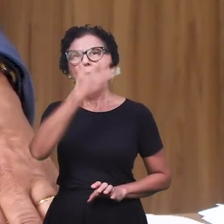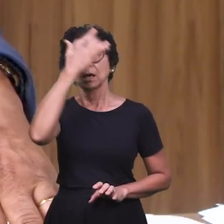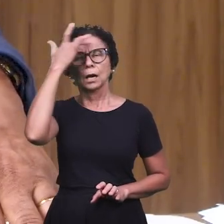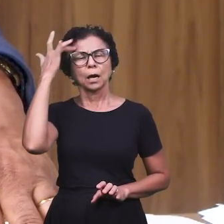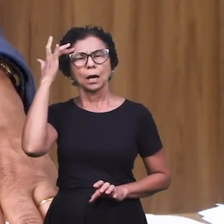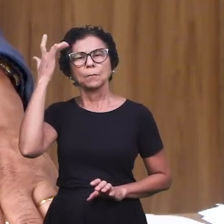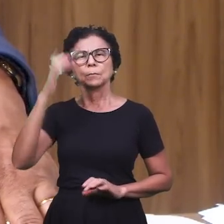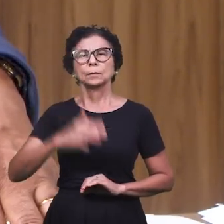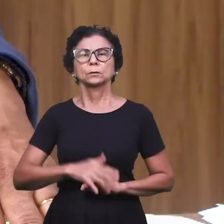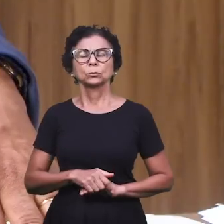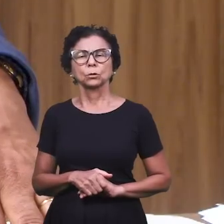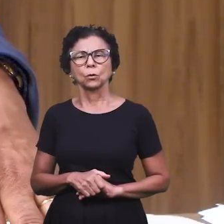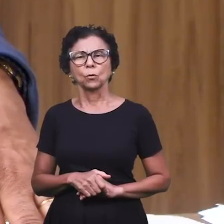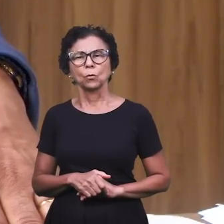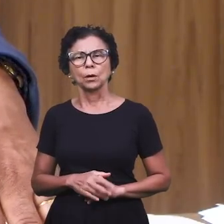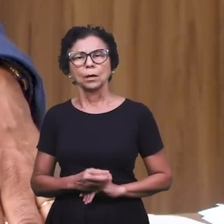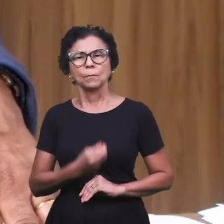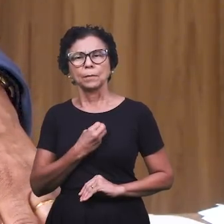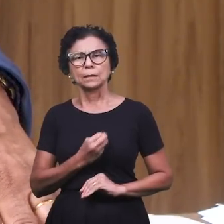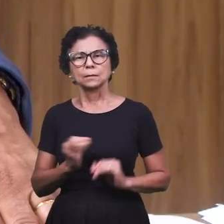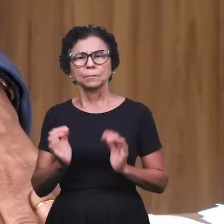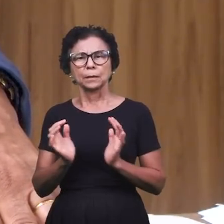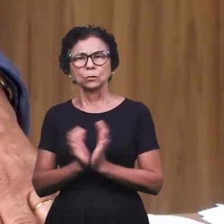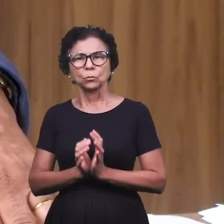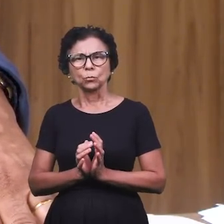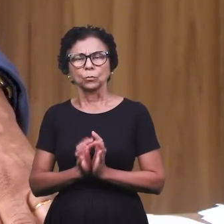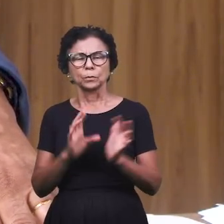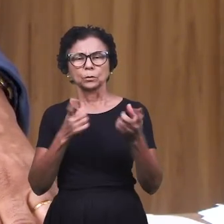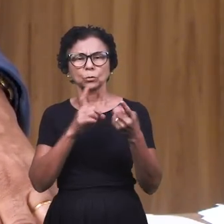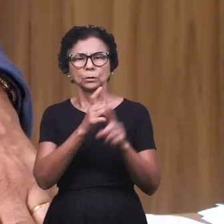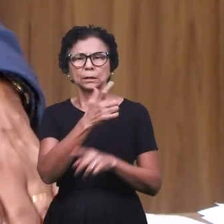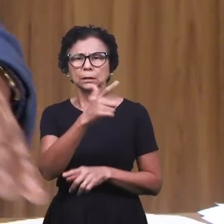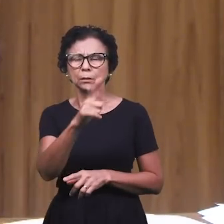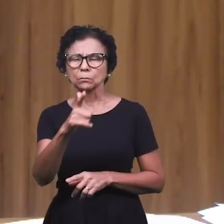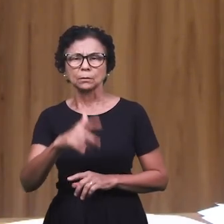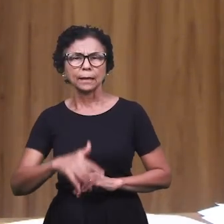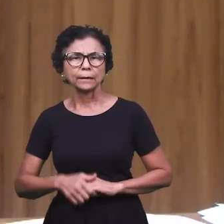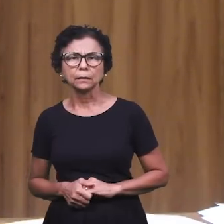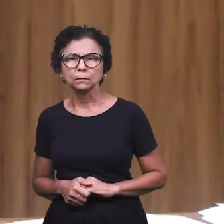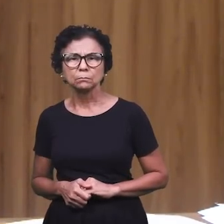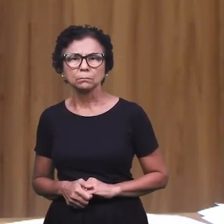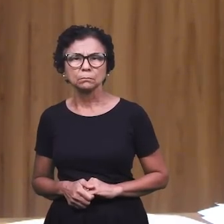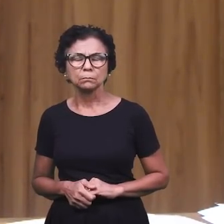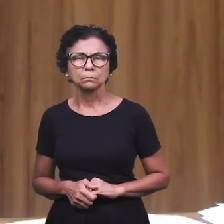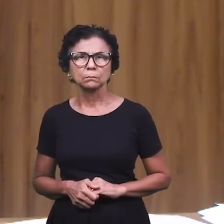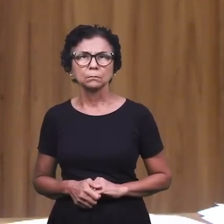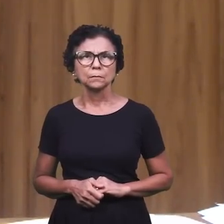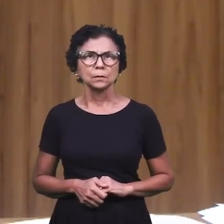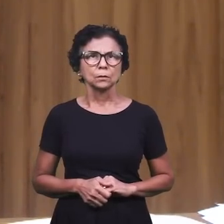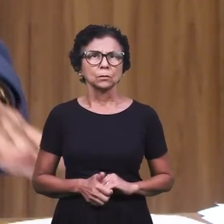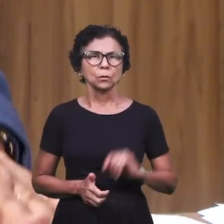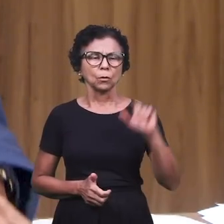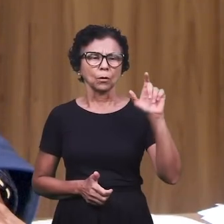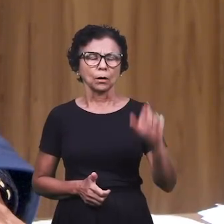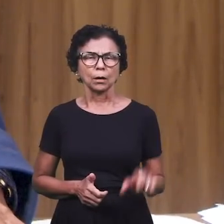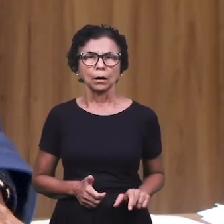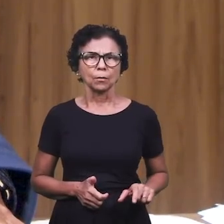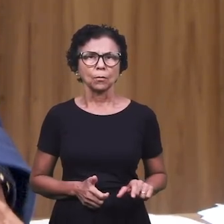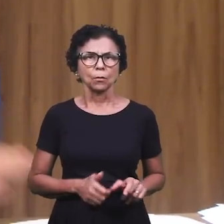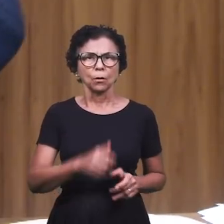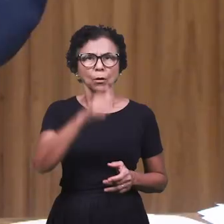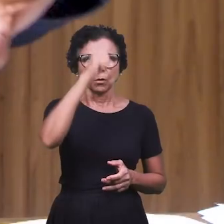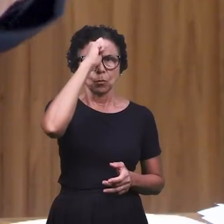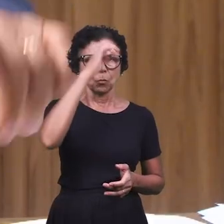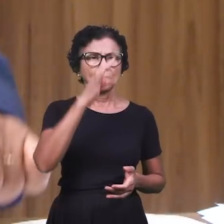tem essa doutrina, não recebais em casa. Ele falou, o herege, depois de uma ou